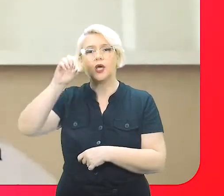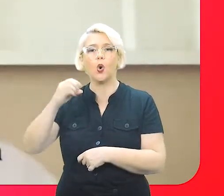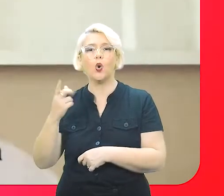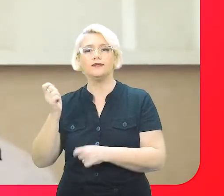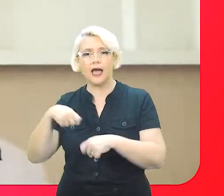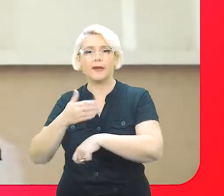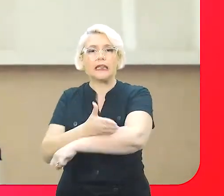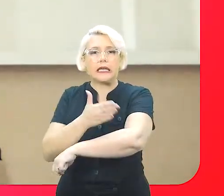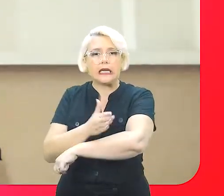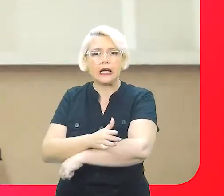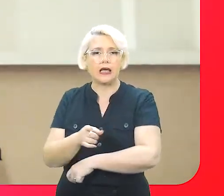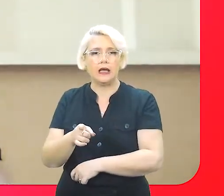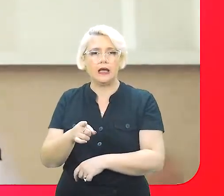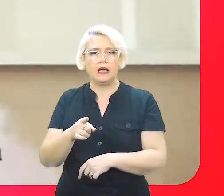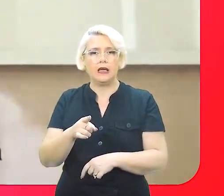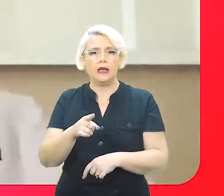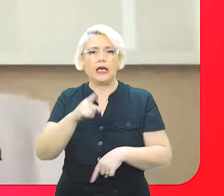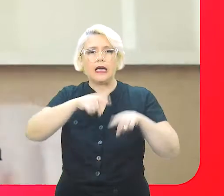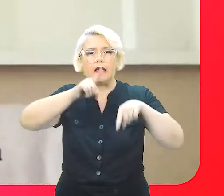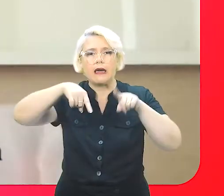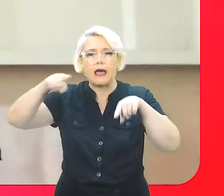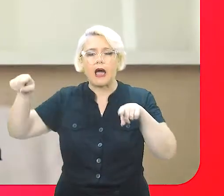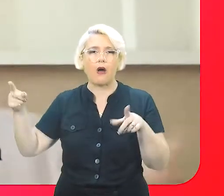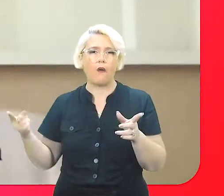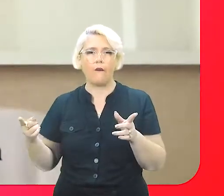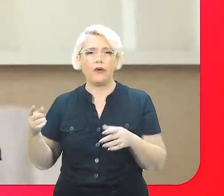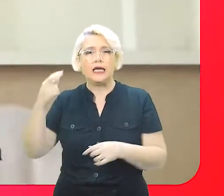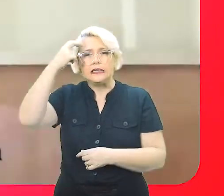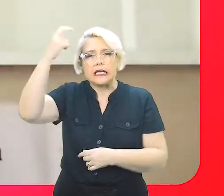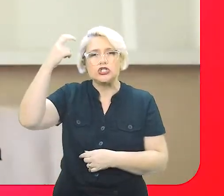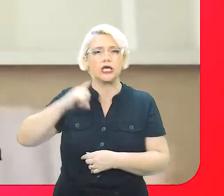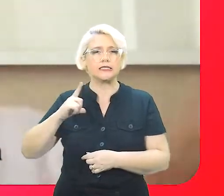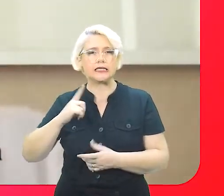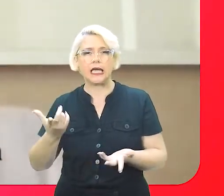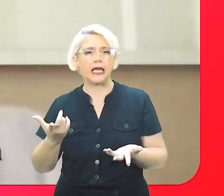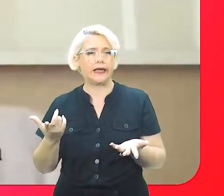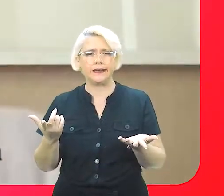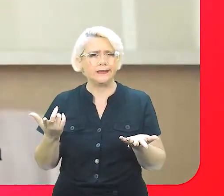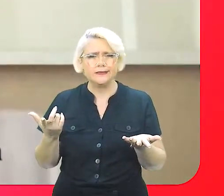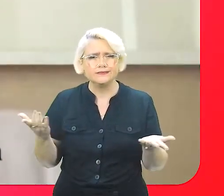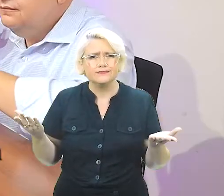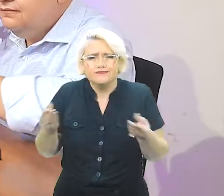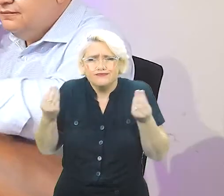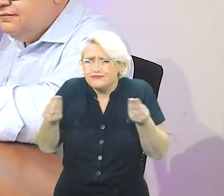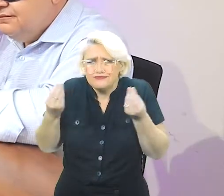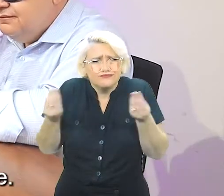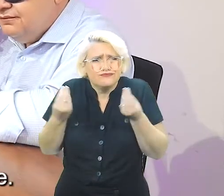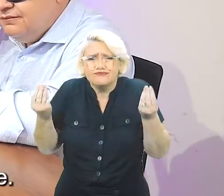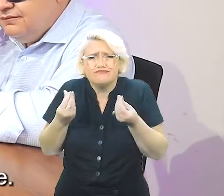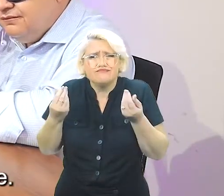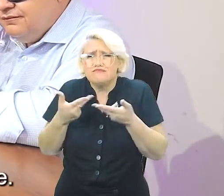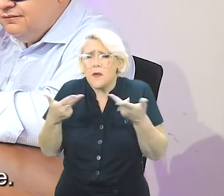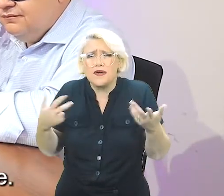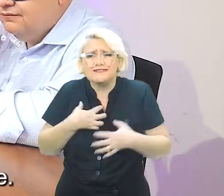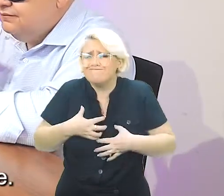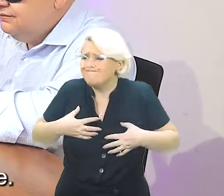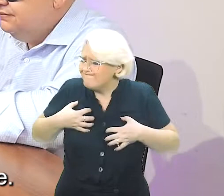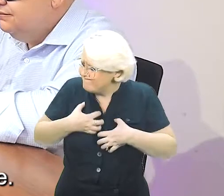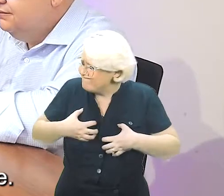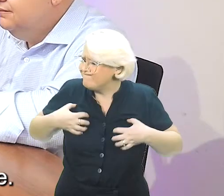treináveis, conforme o grau de coeficiência ou coeficiente intelectual, isso era uma coisa que